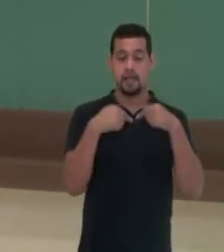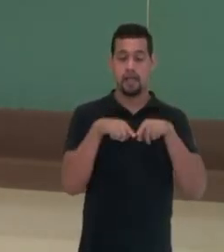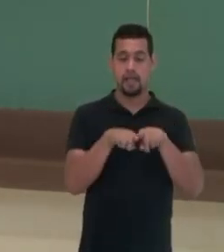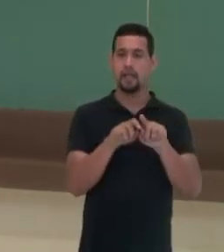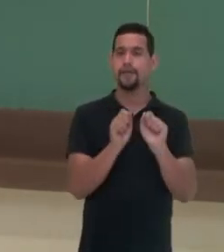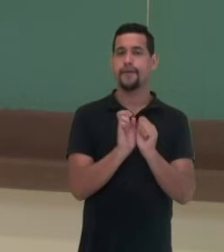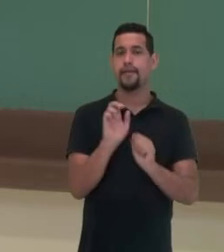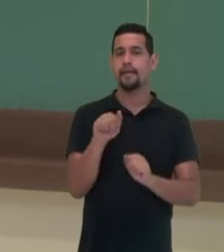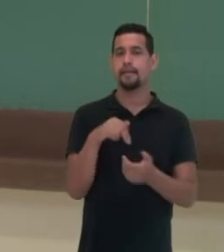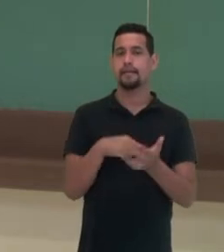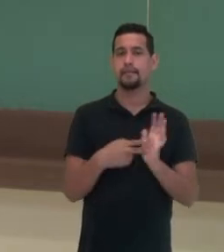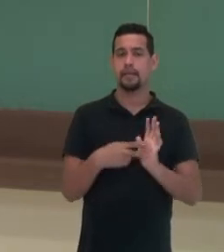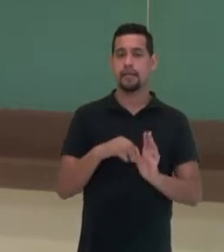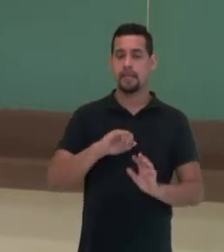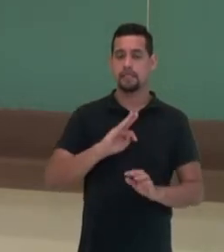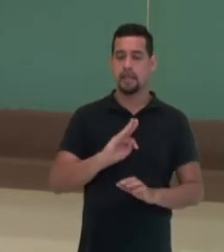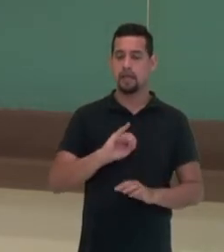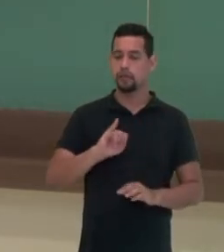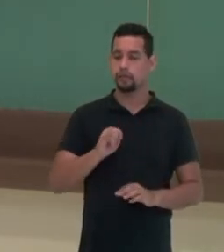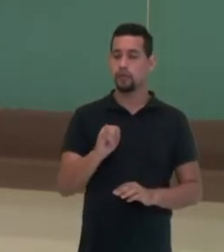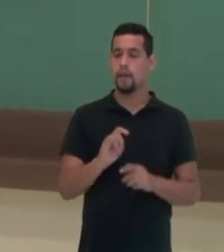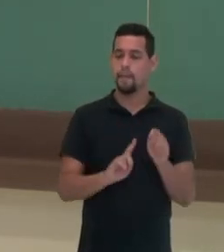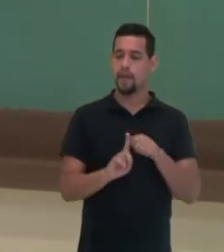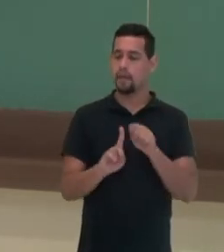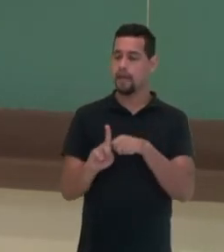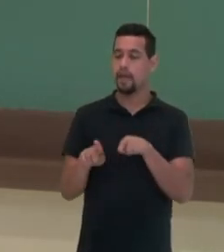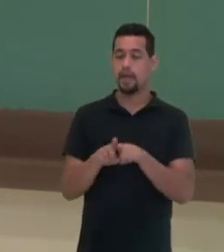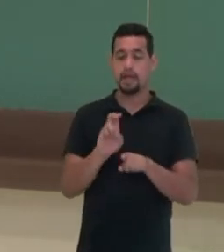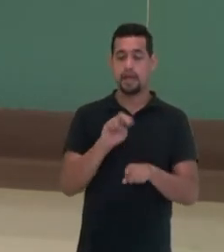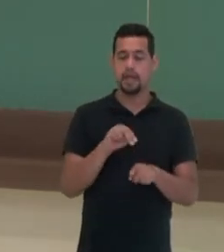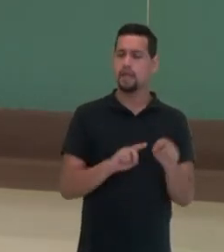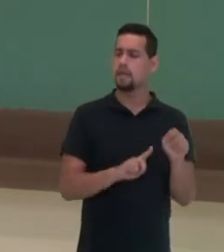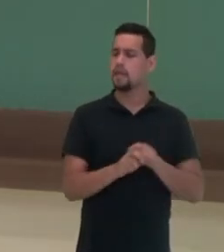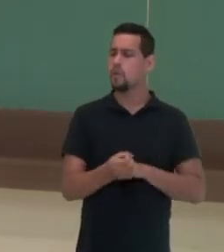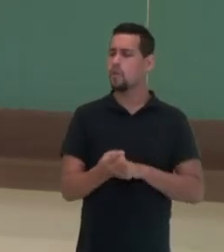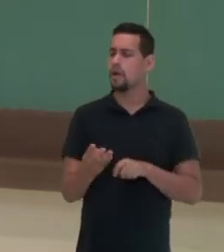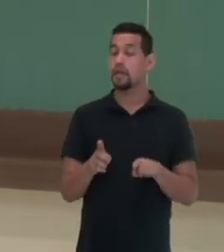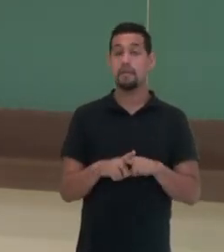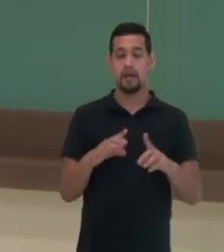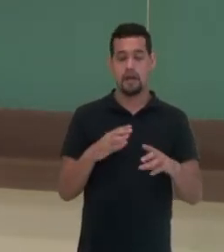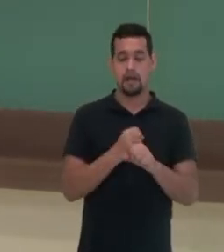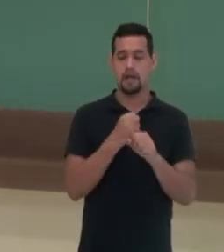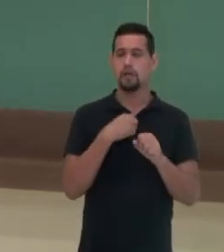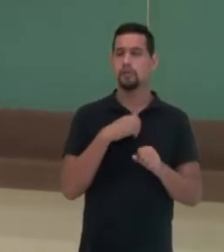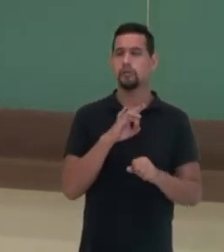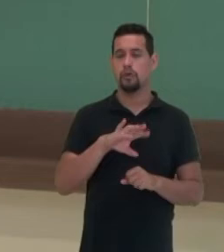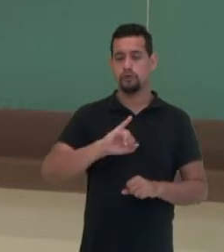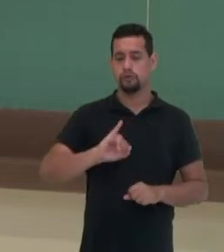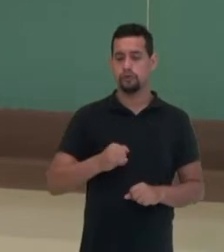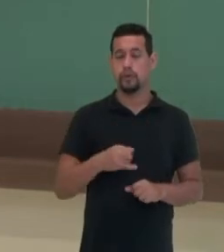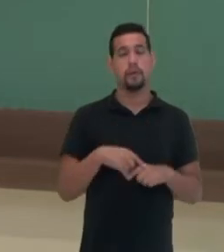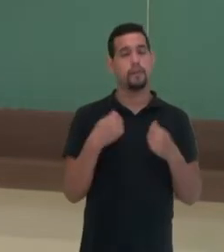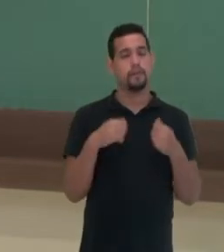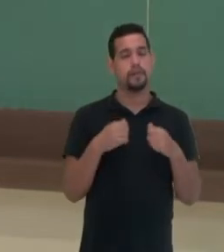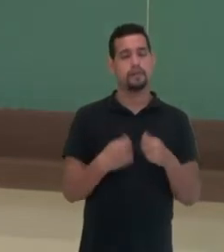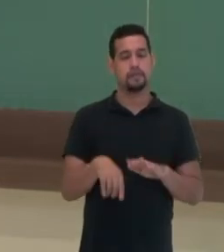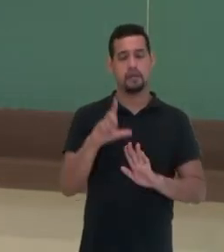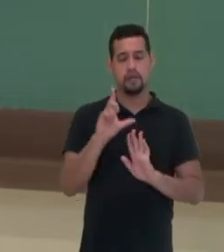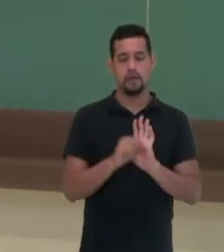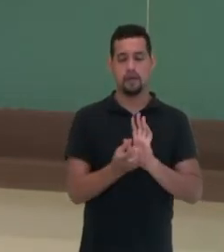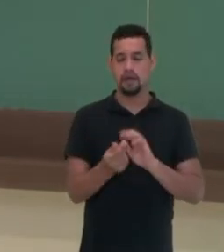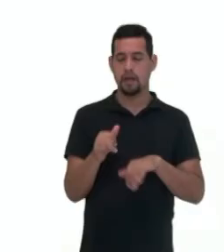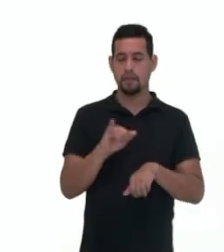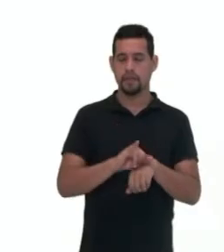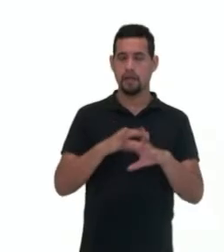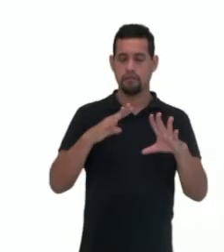tempo N, ou seja, a taxa de juros ao mês para N meses. Para calcularmos apenas os juros, basta diminuir o capital